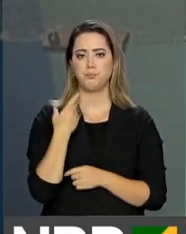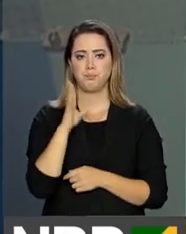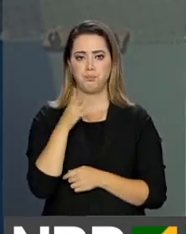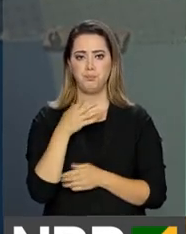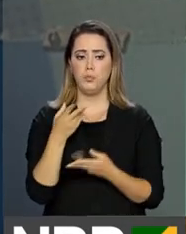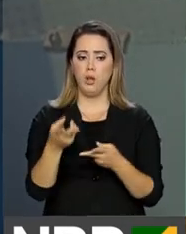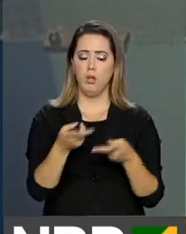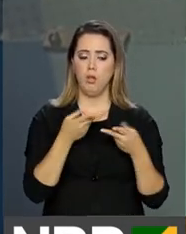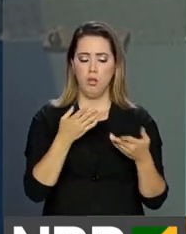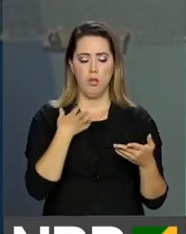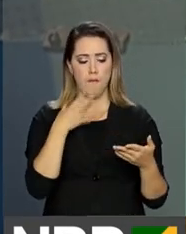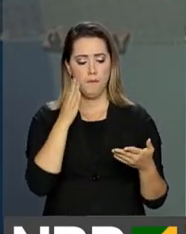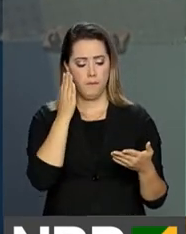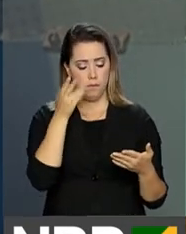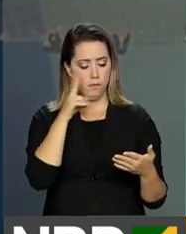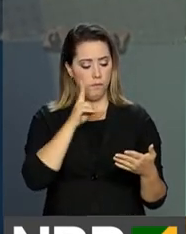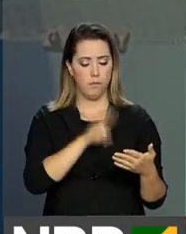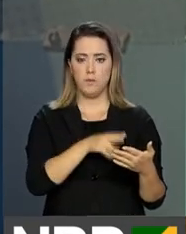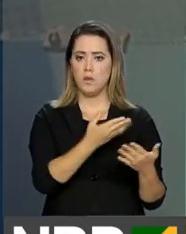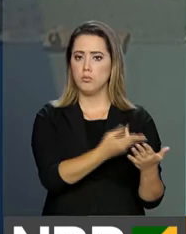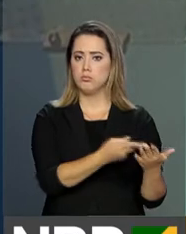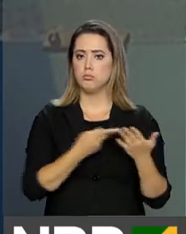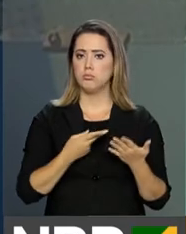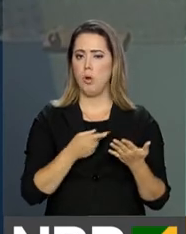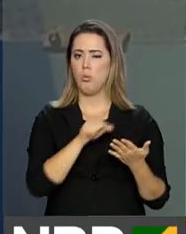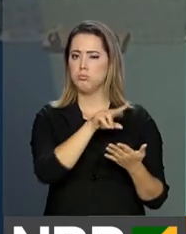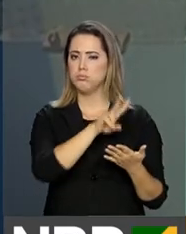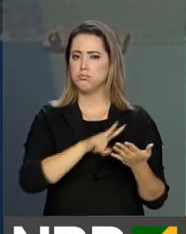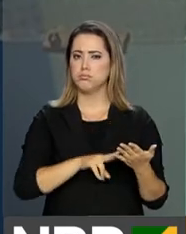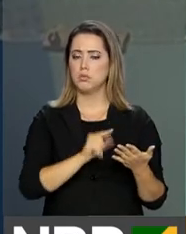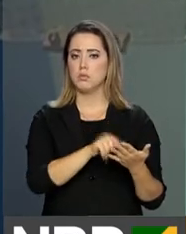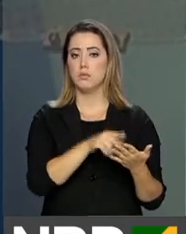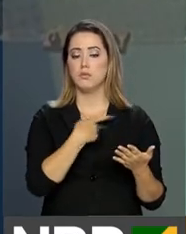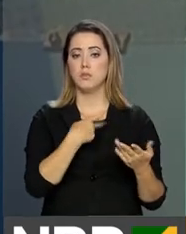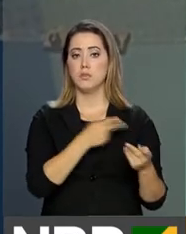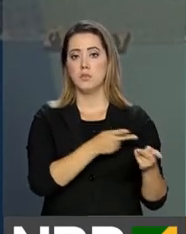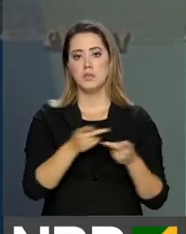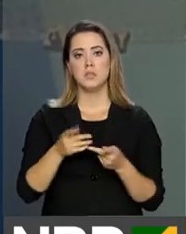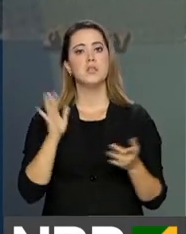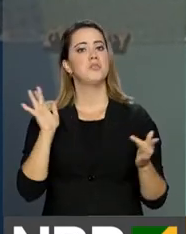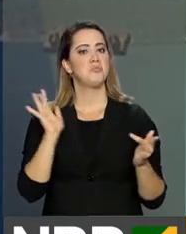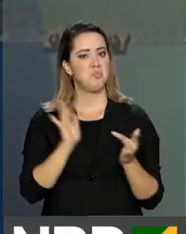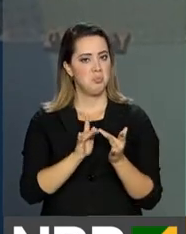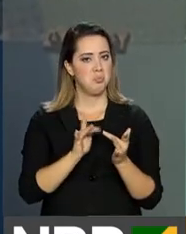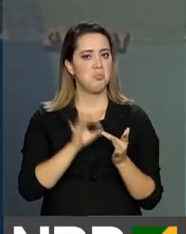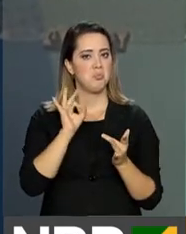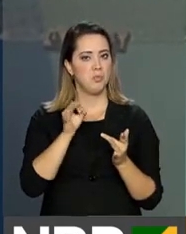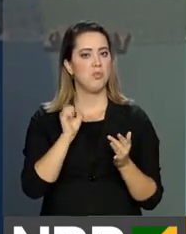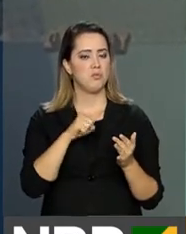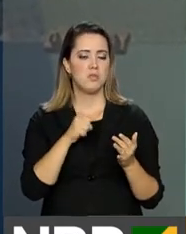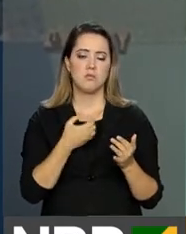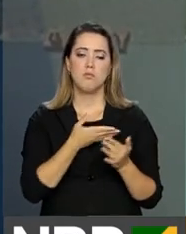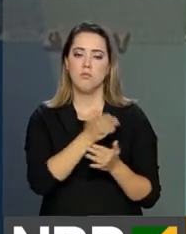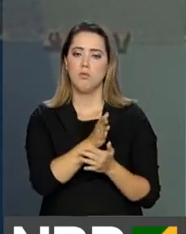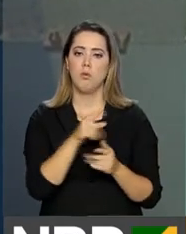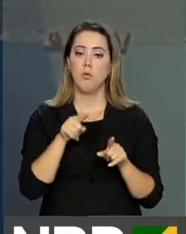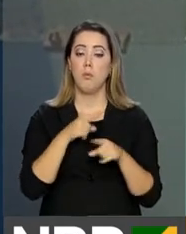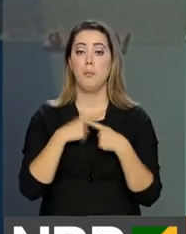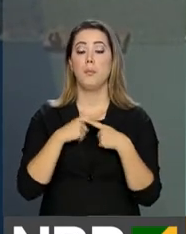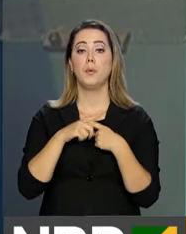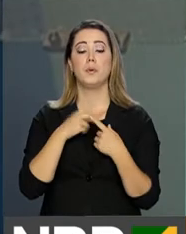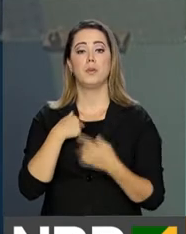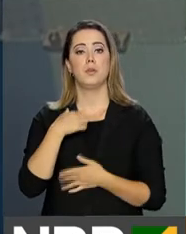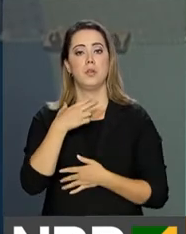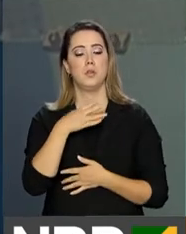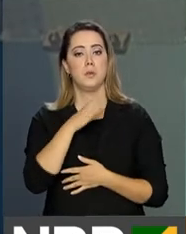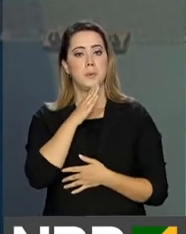recebi o convite do presidente Marco Polo de Melo Lopes, aceitei prontamente. E o fiz porque